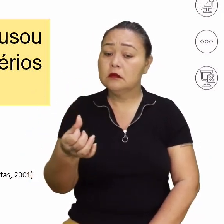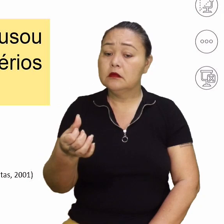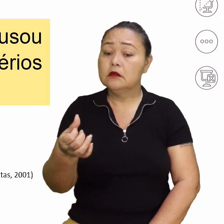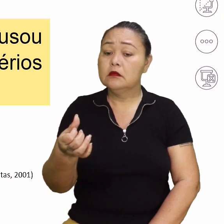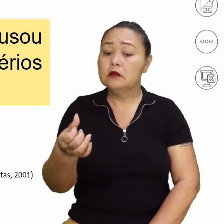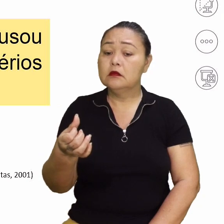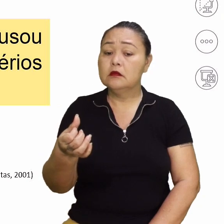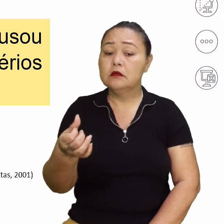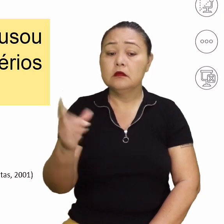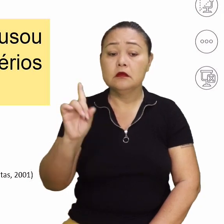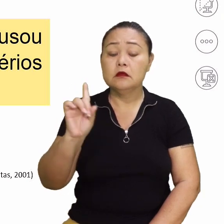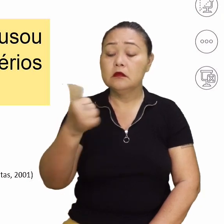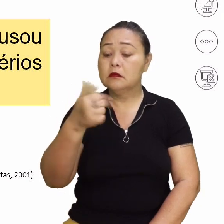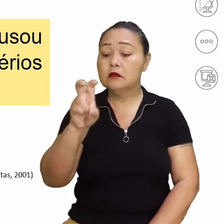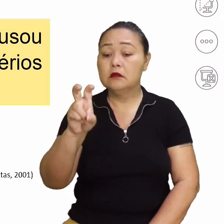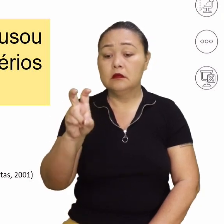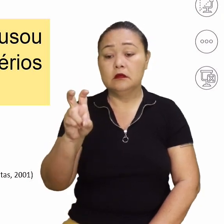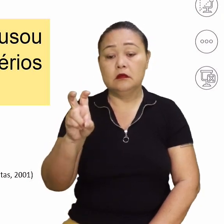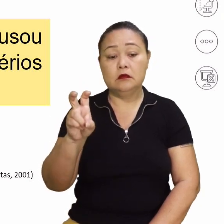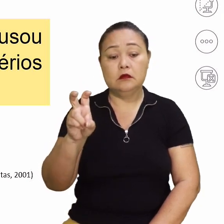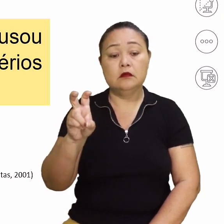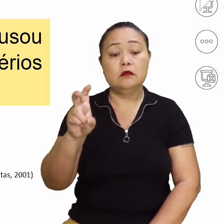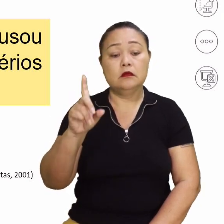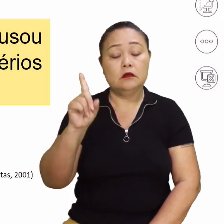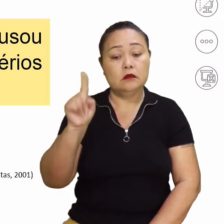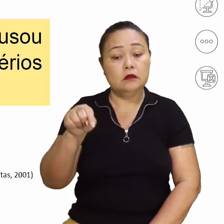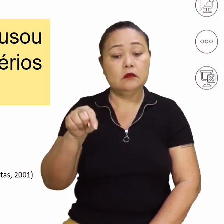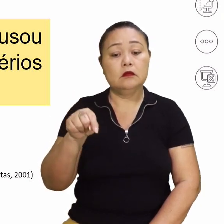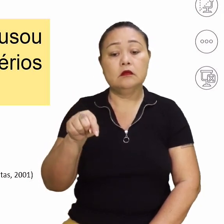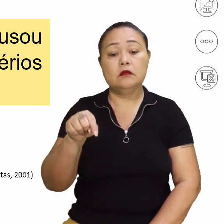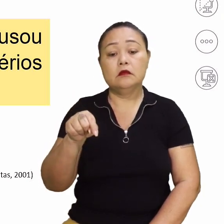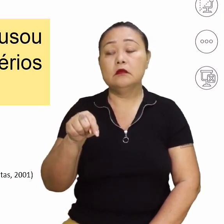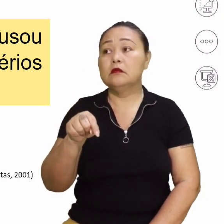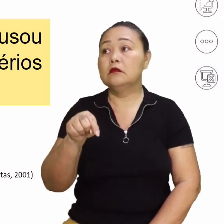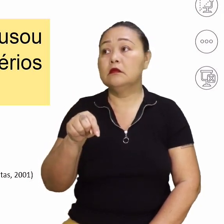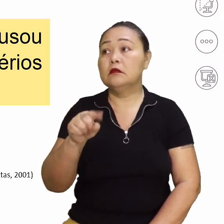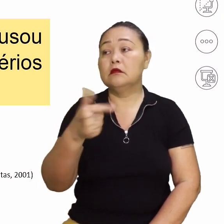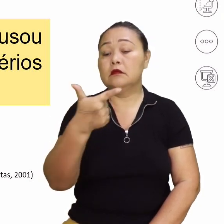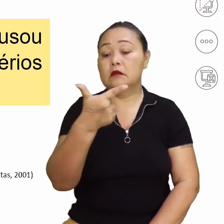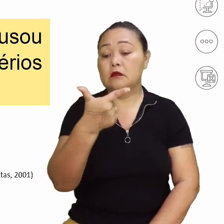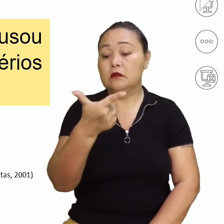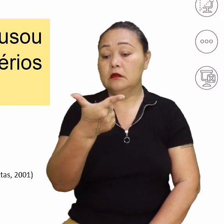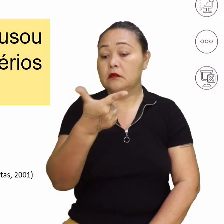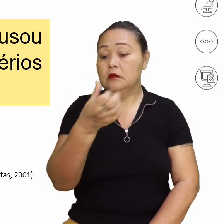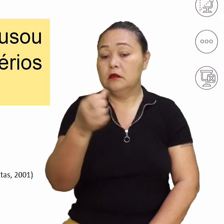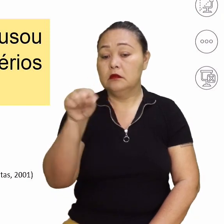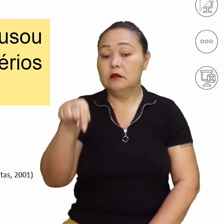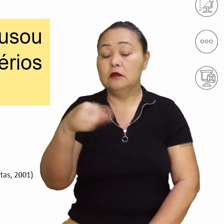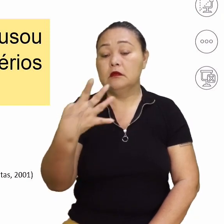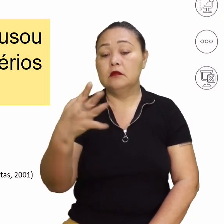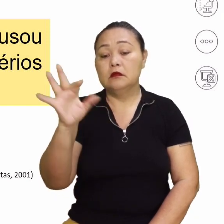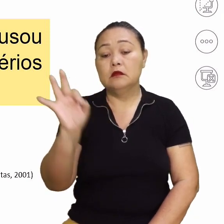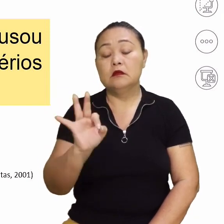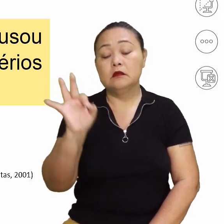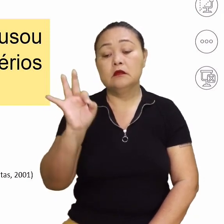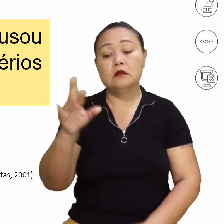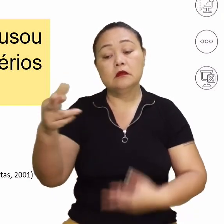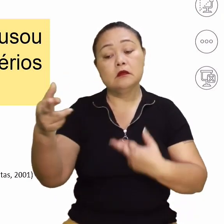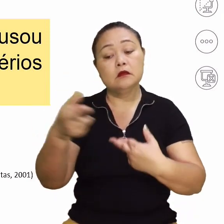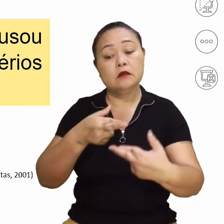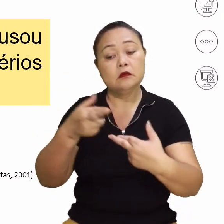e não grifou 15 Beleza vou grifar o 26 por cento está